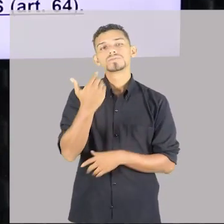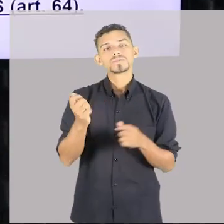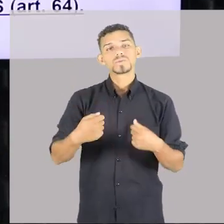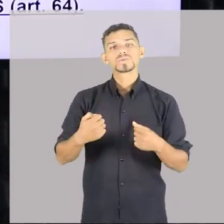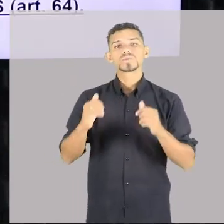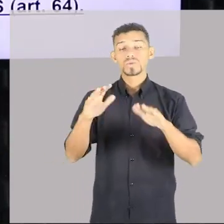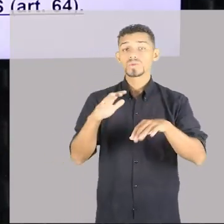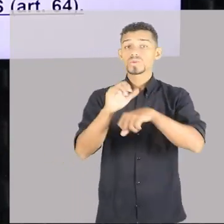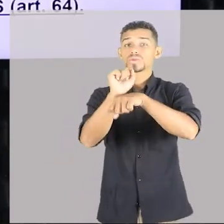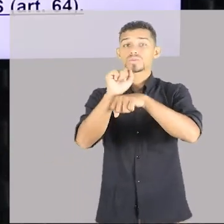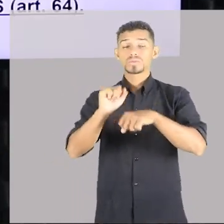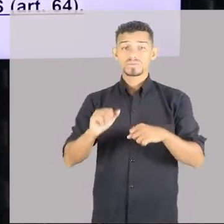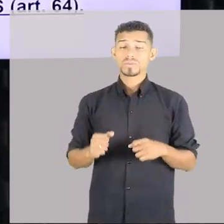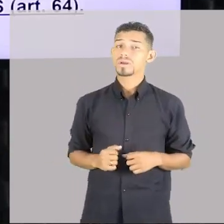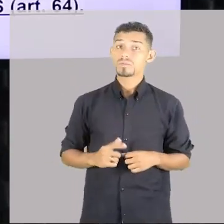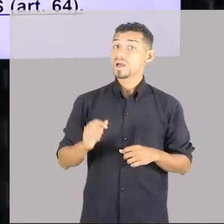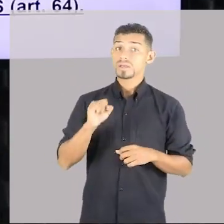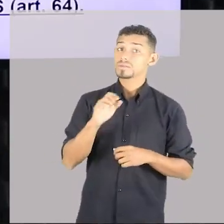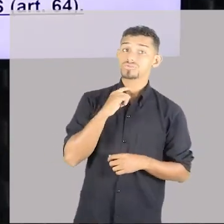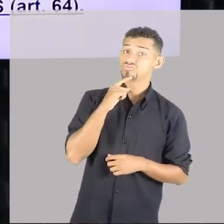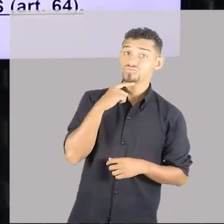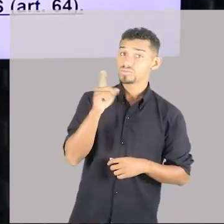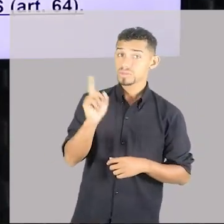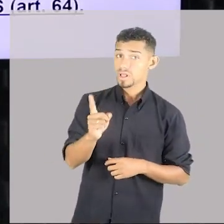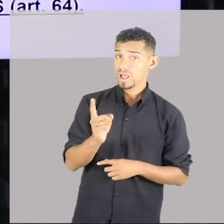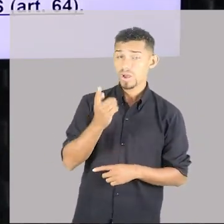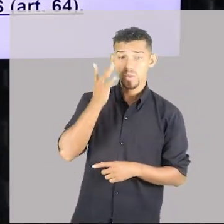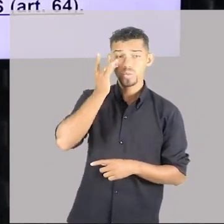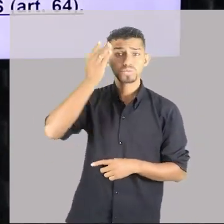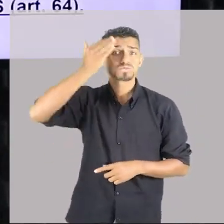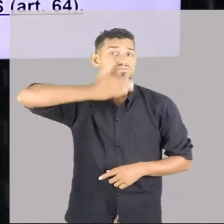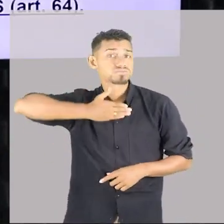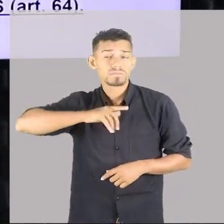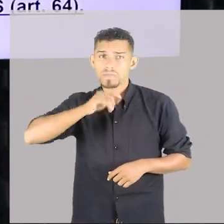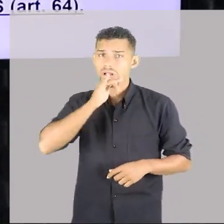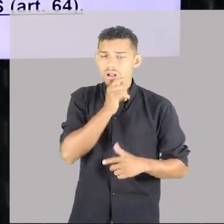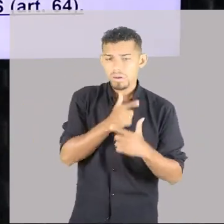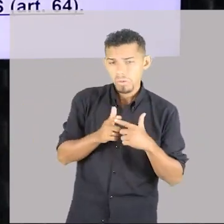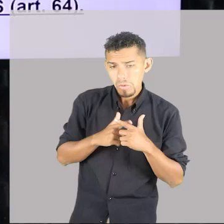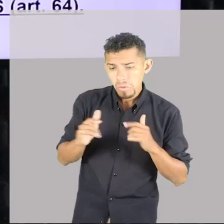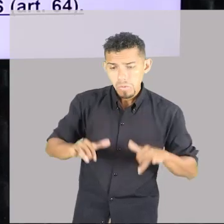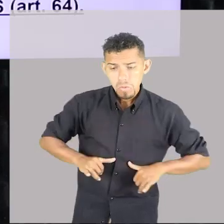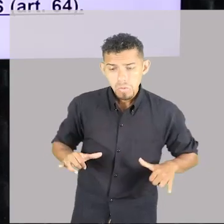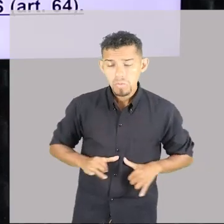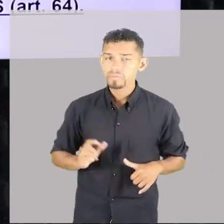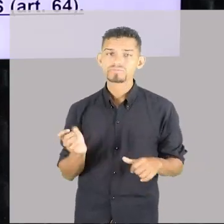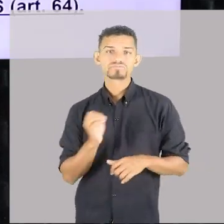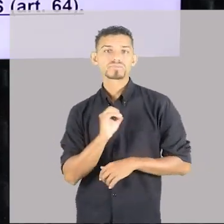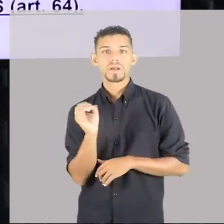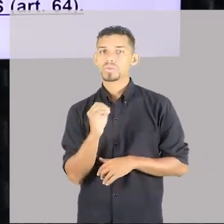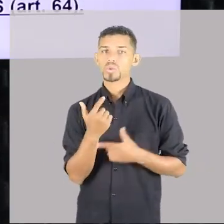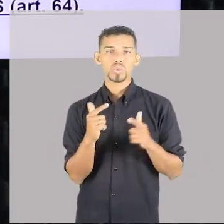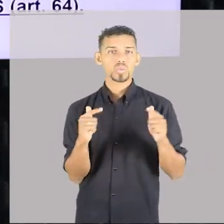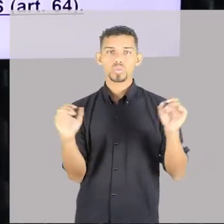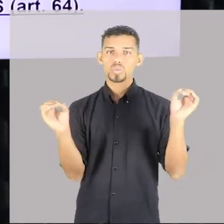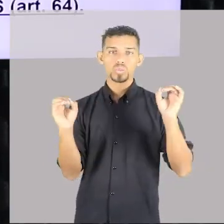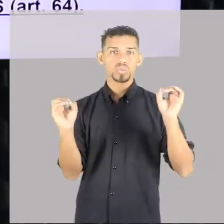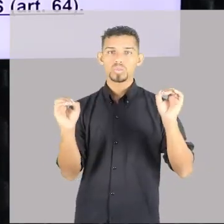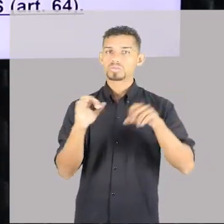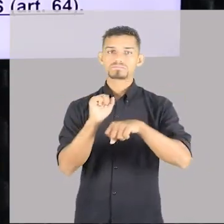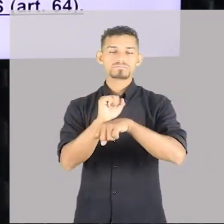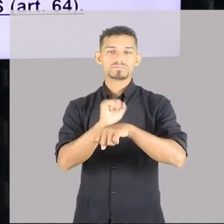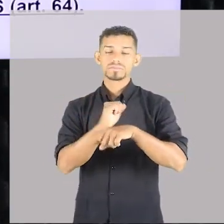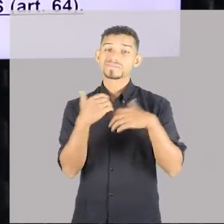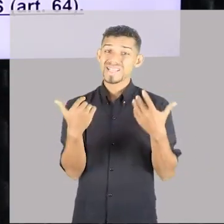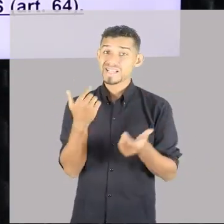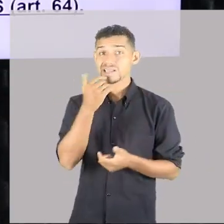efeito suspensivo. Mas se você não solicitar, se você não comprovar o dano ele não tem efeito suspensivo. Então, no